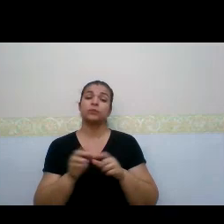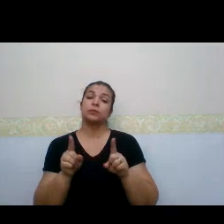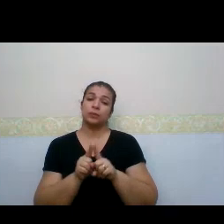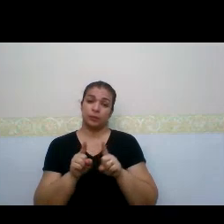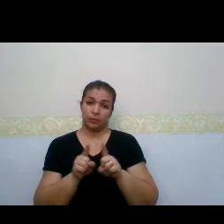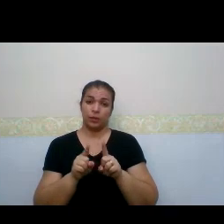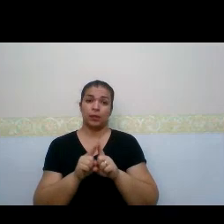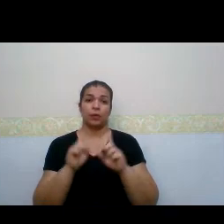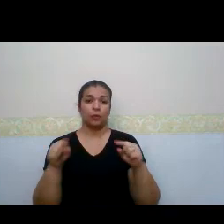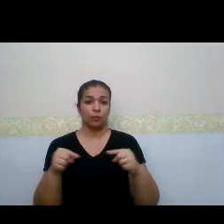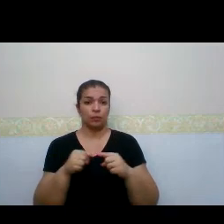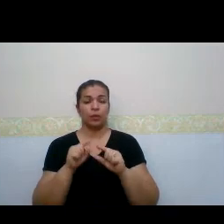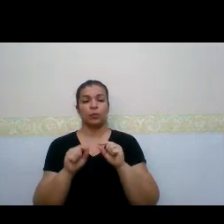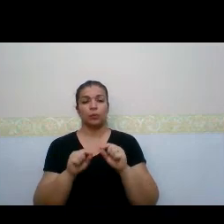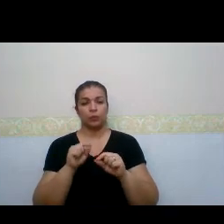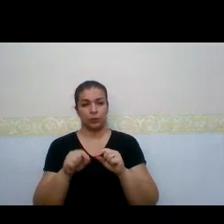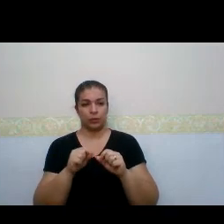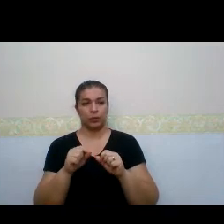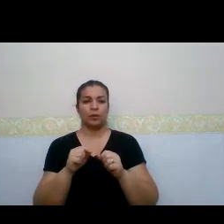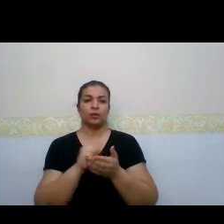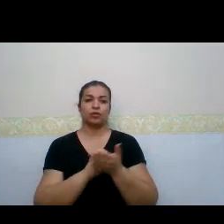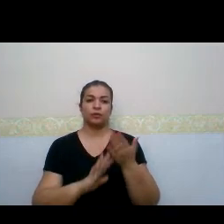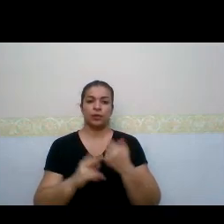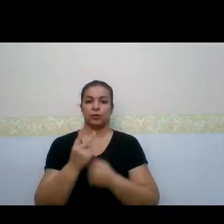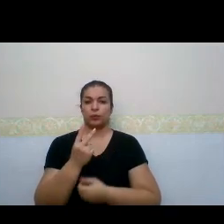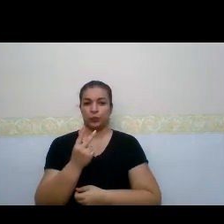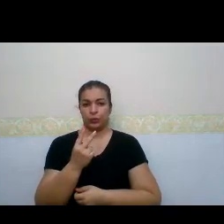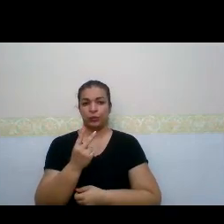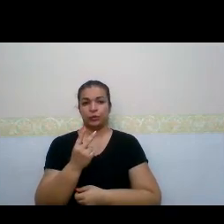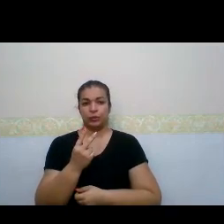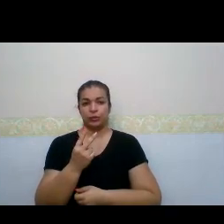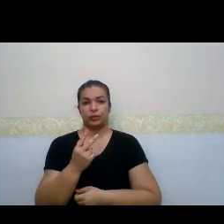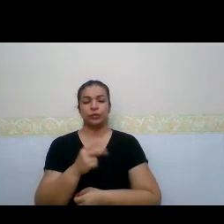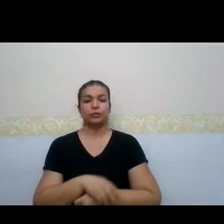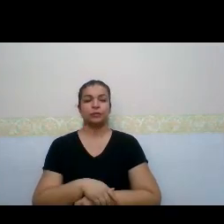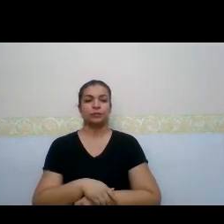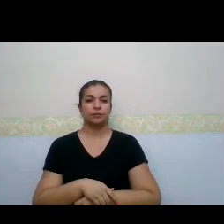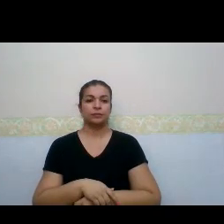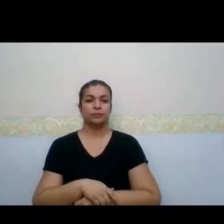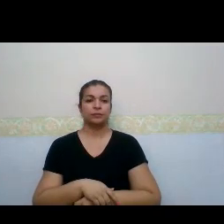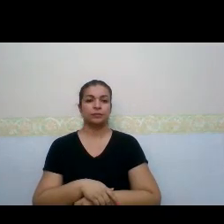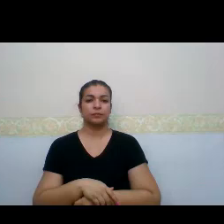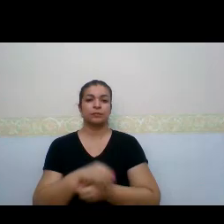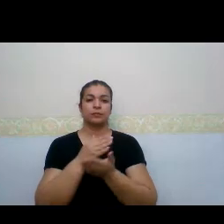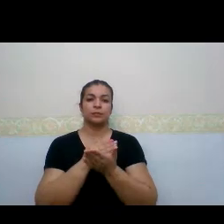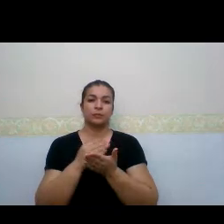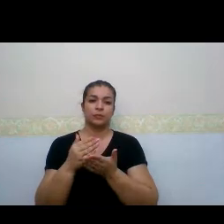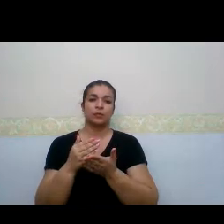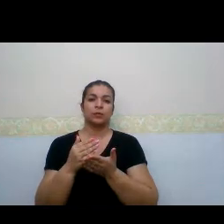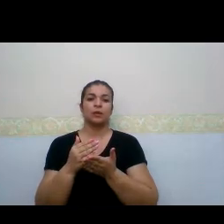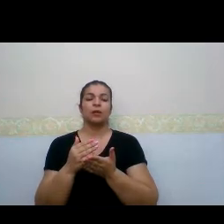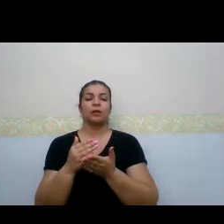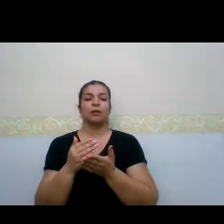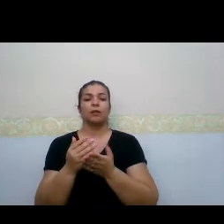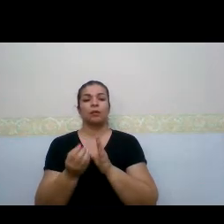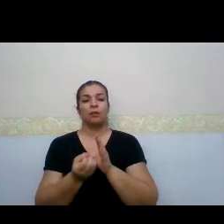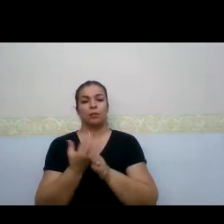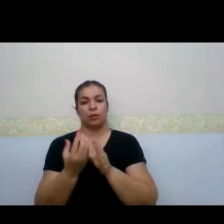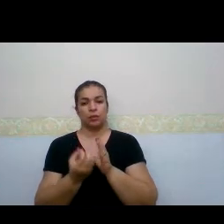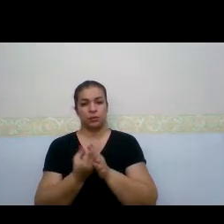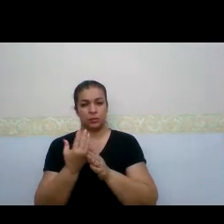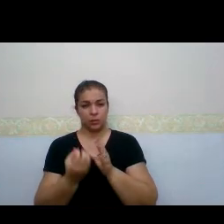da atividade 2, iniciar a elaboração de um